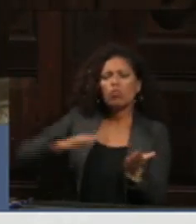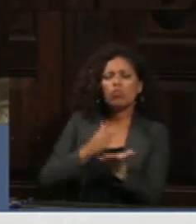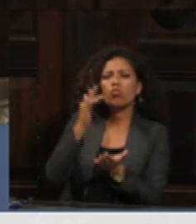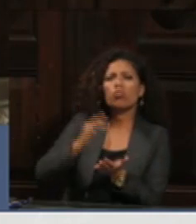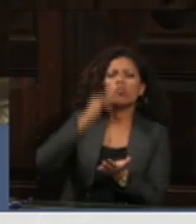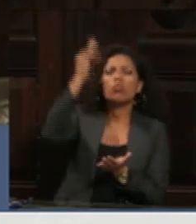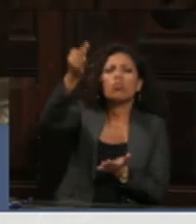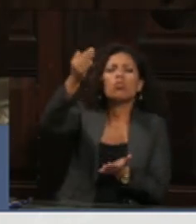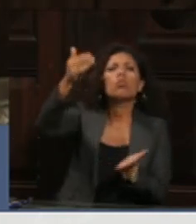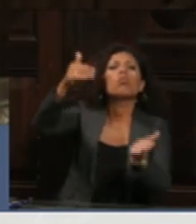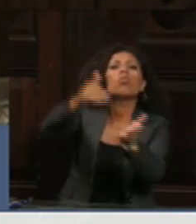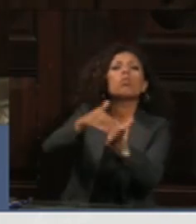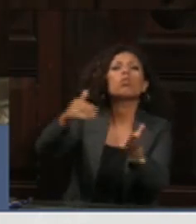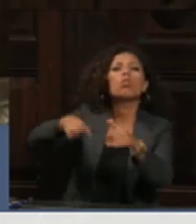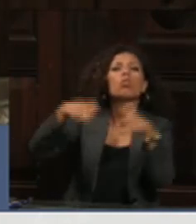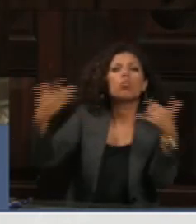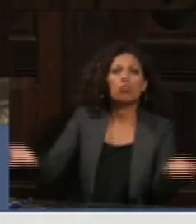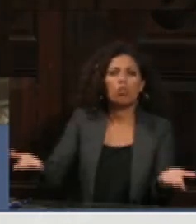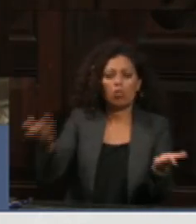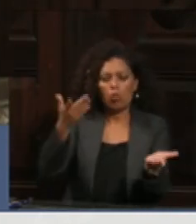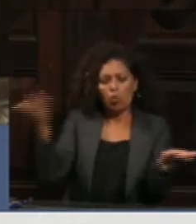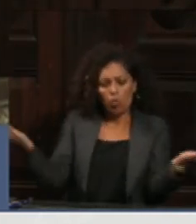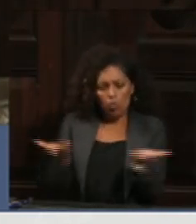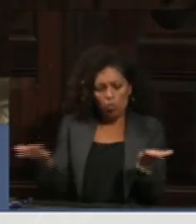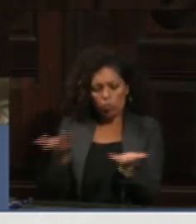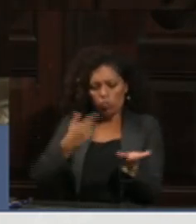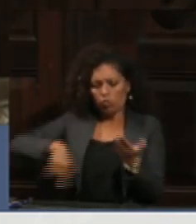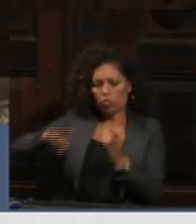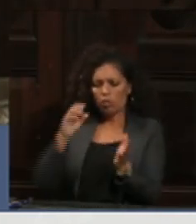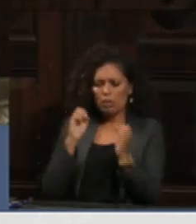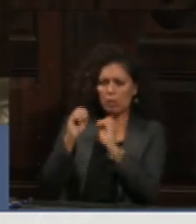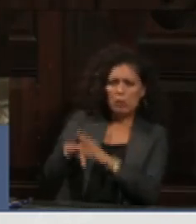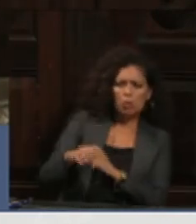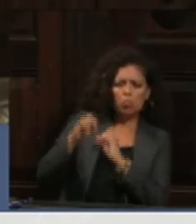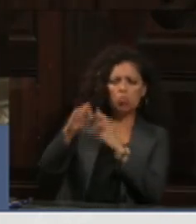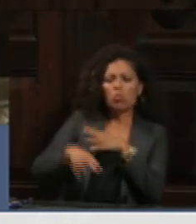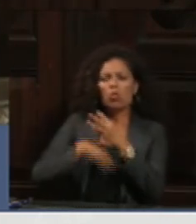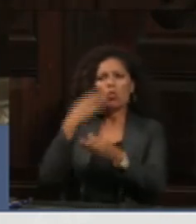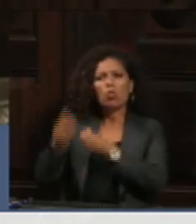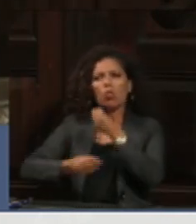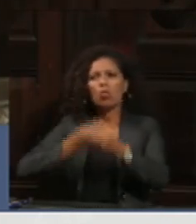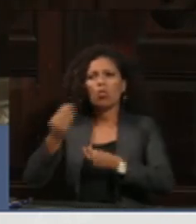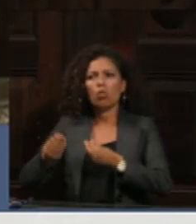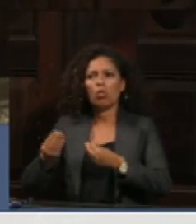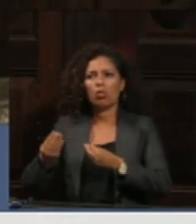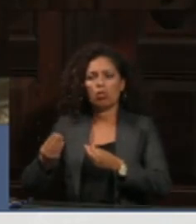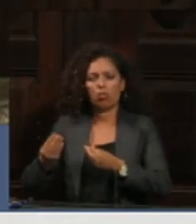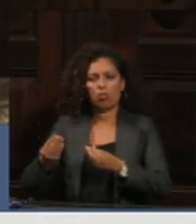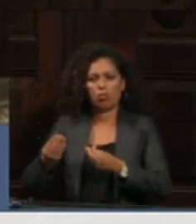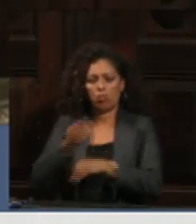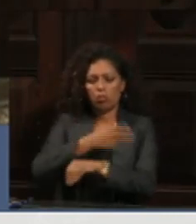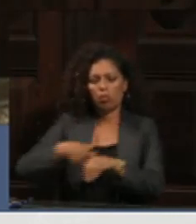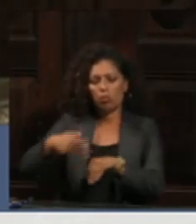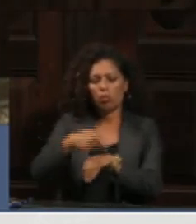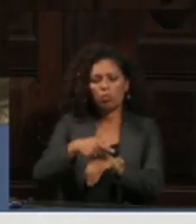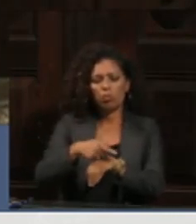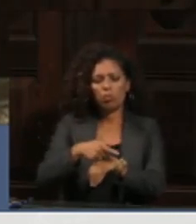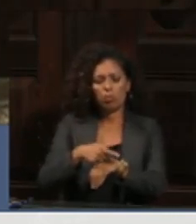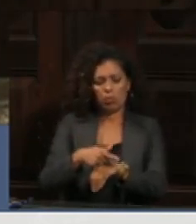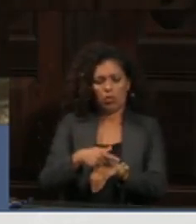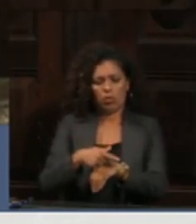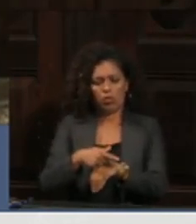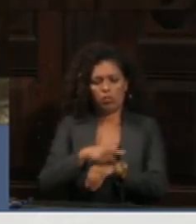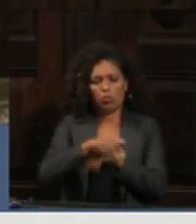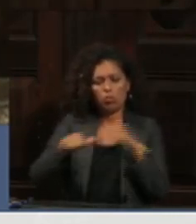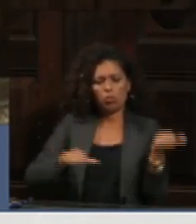chegar e como estamos educando as nossas gerações que vão construir, que estão construindo nosso país, e ser capaz